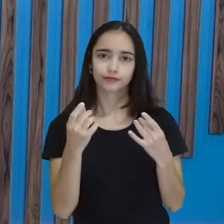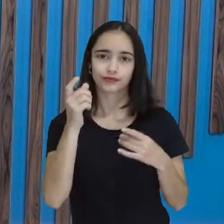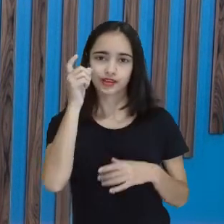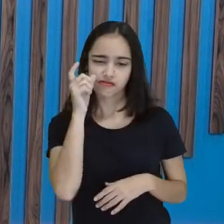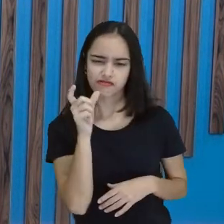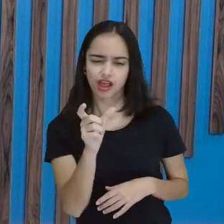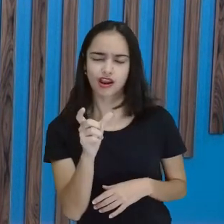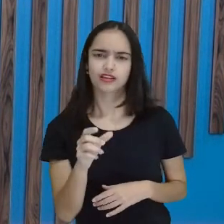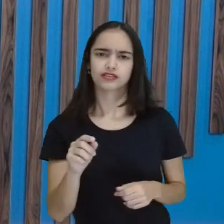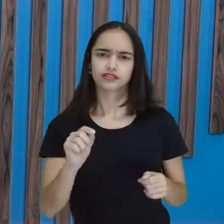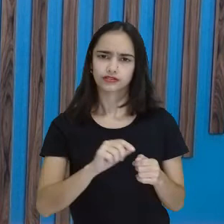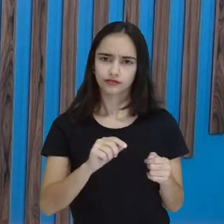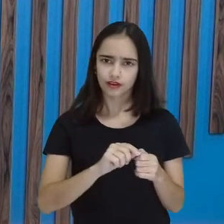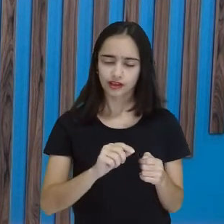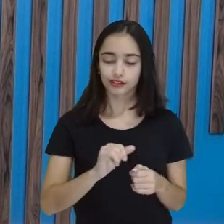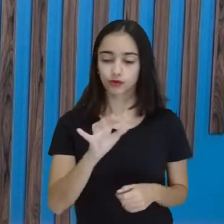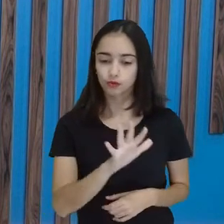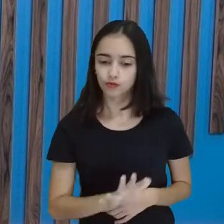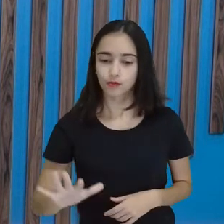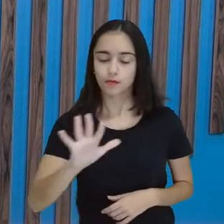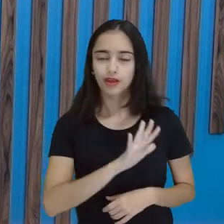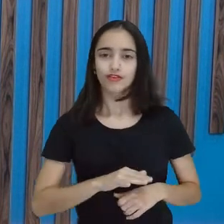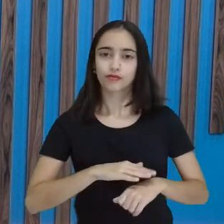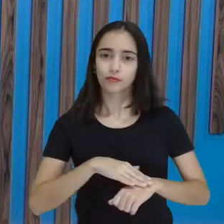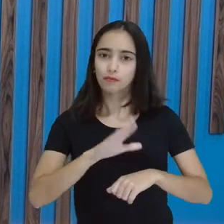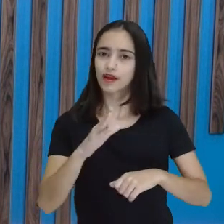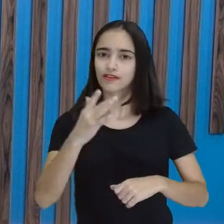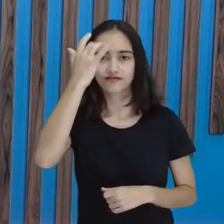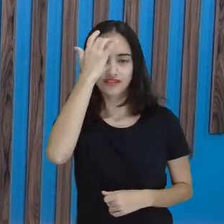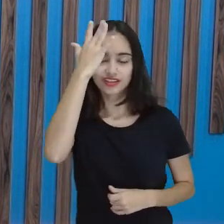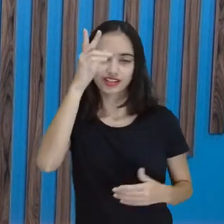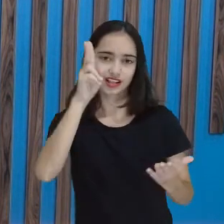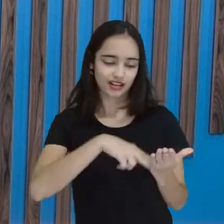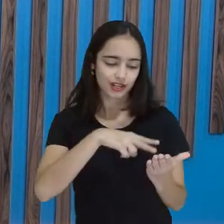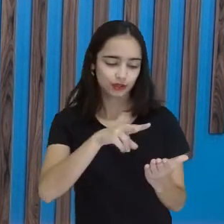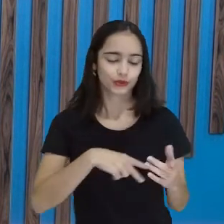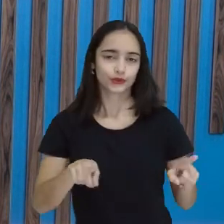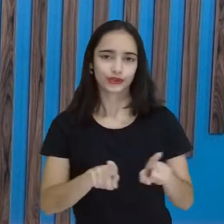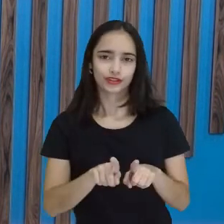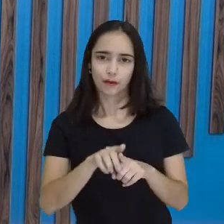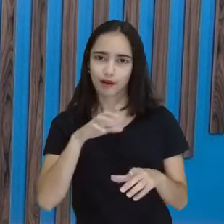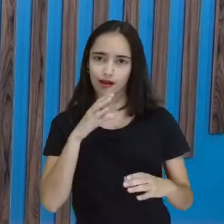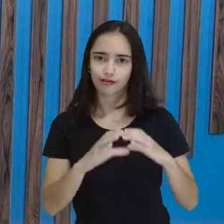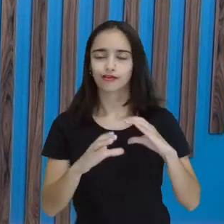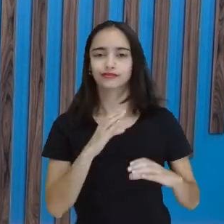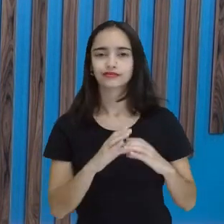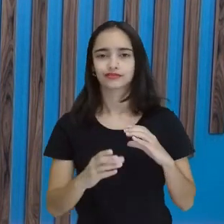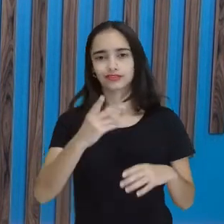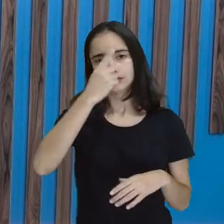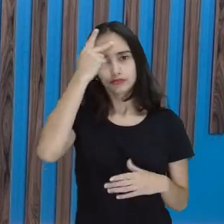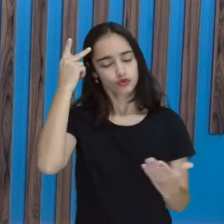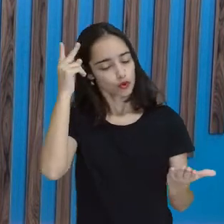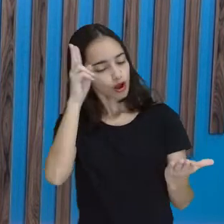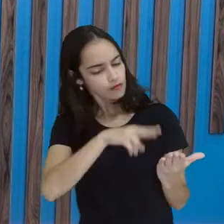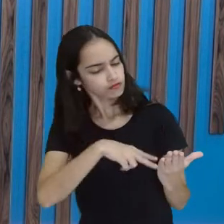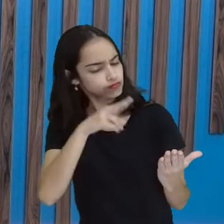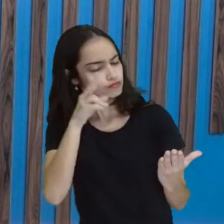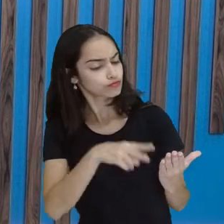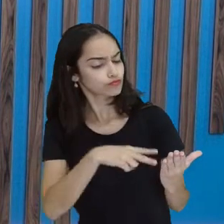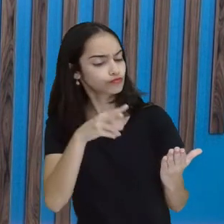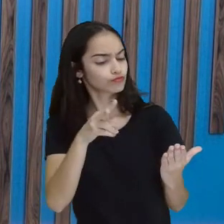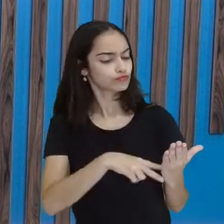Portuguesa. E olha só essa imagem, será que você já visualizou esse tipo de imagem no nosso dia a dia